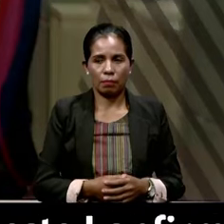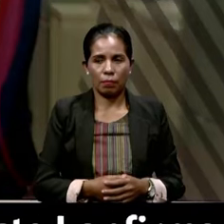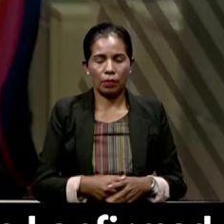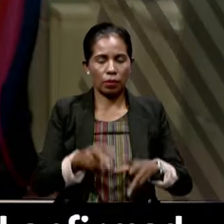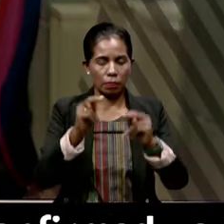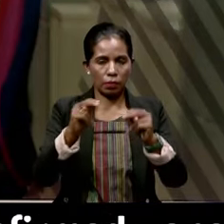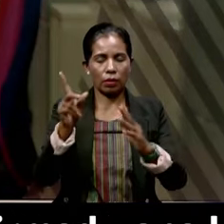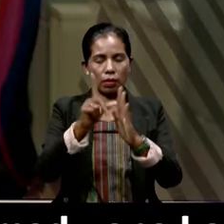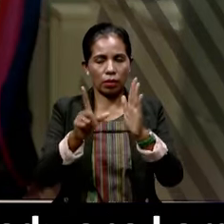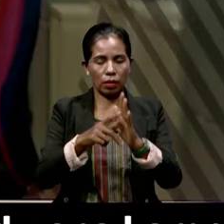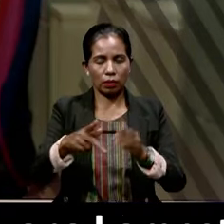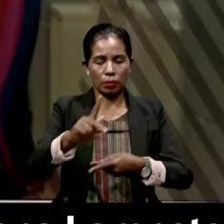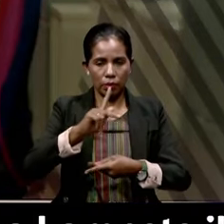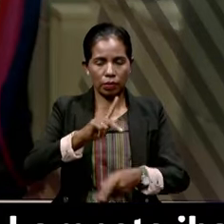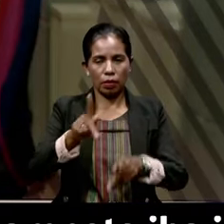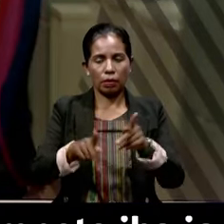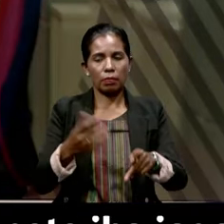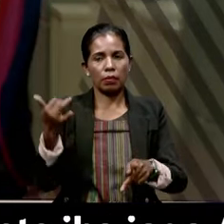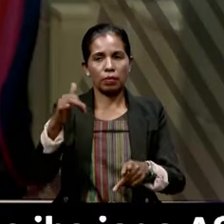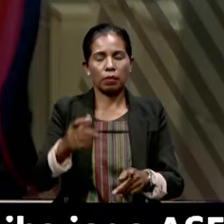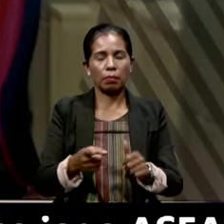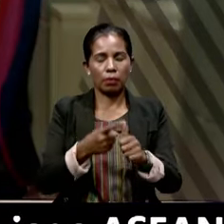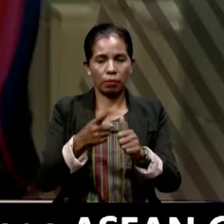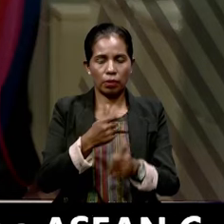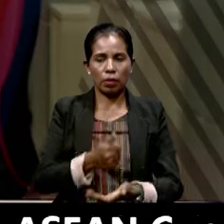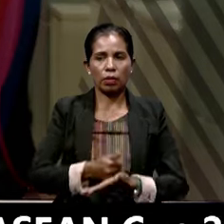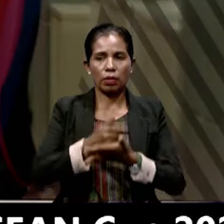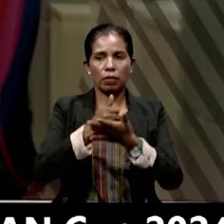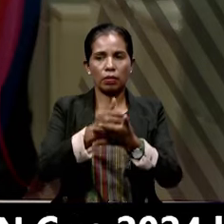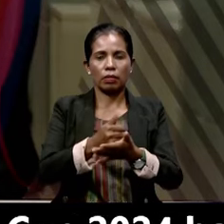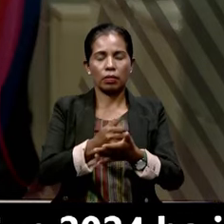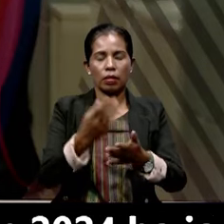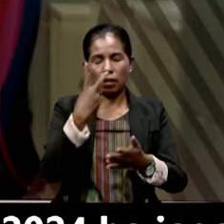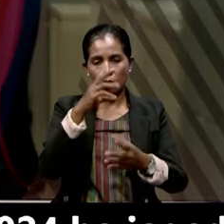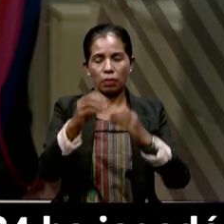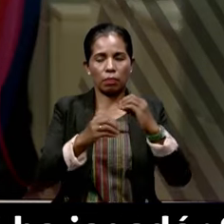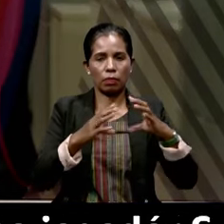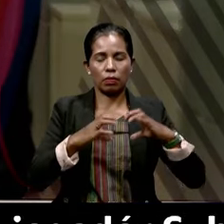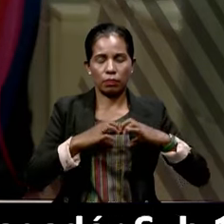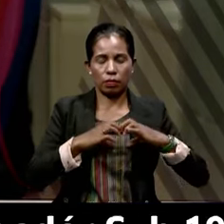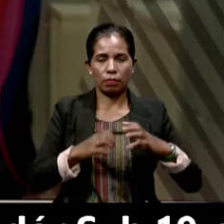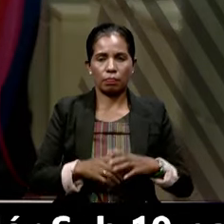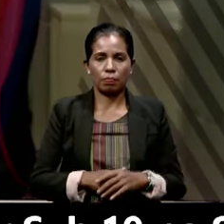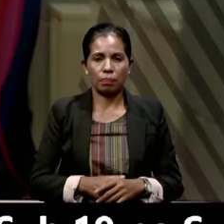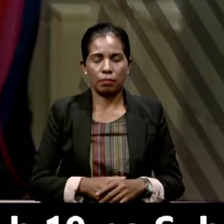Preciso ler o de proteção pessoal, sirene be for primeiro socorro ba taka São Juan.